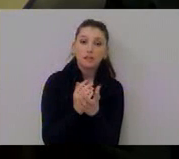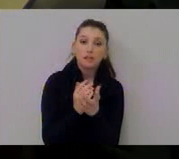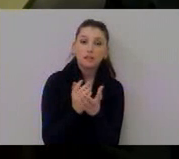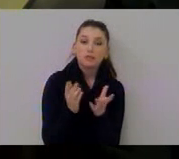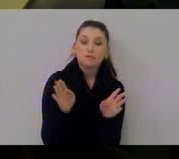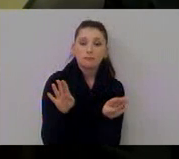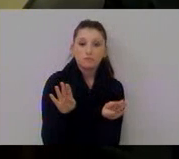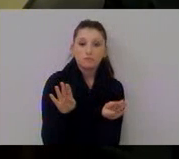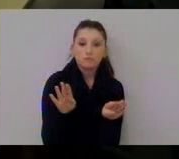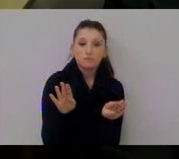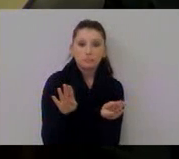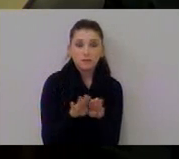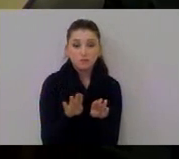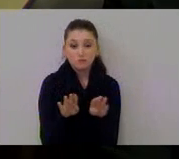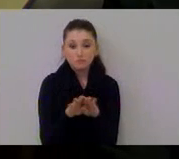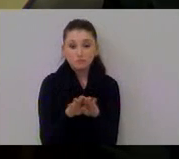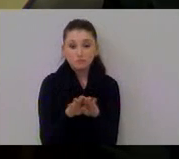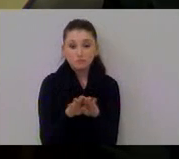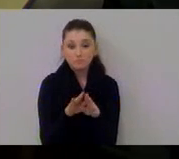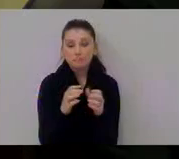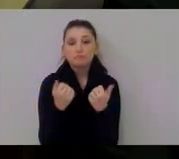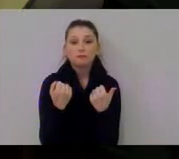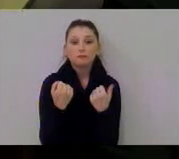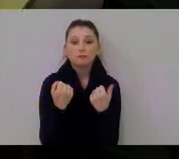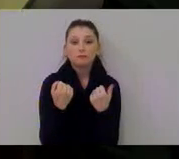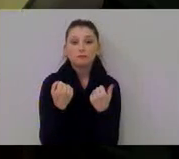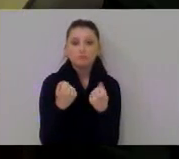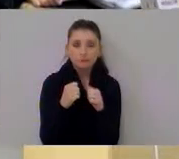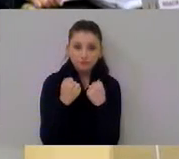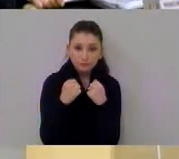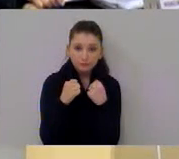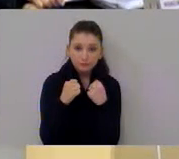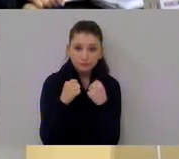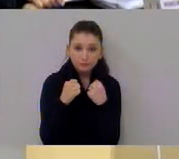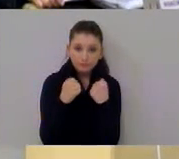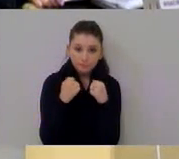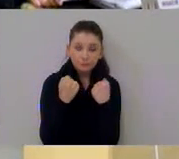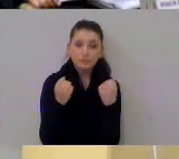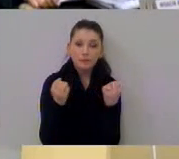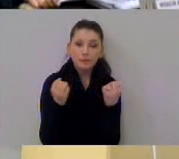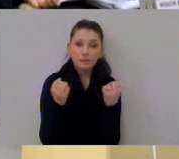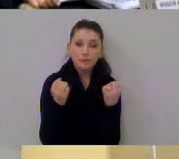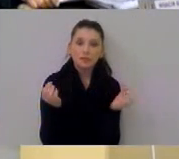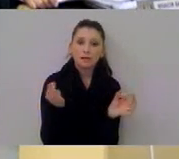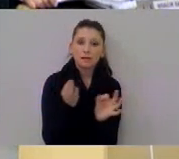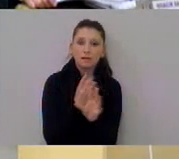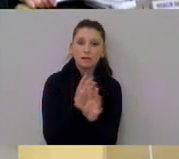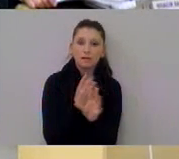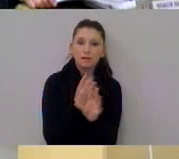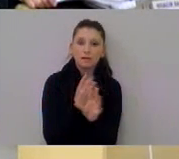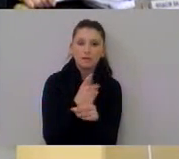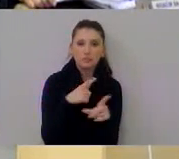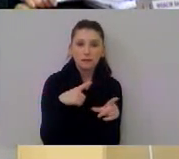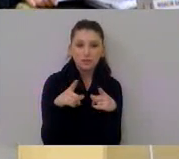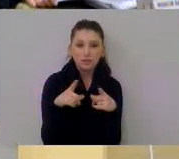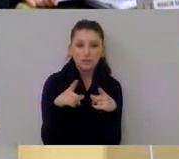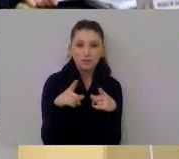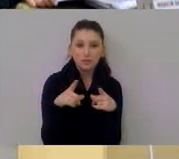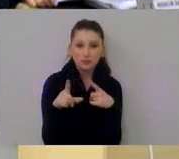precisamos da conclusão dos trabalhos iniciados na